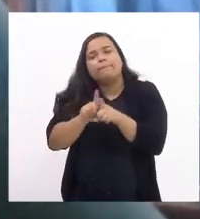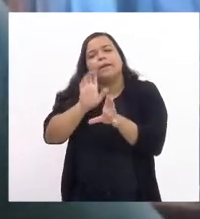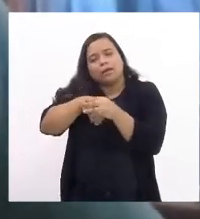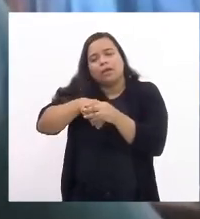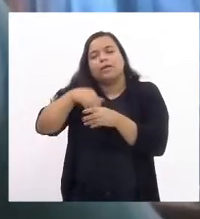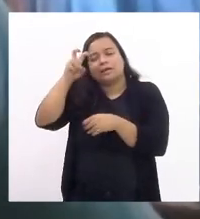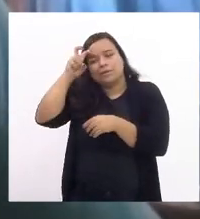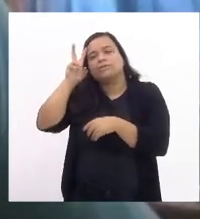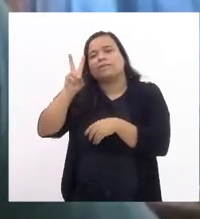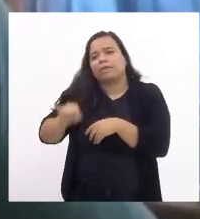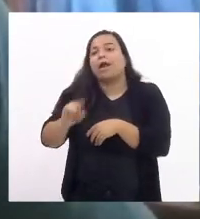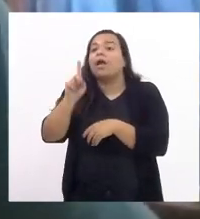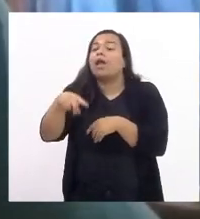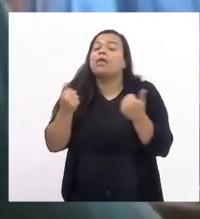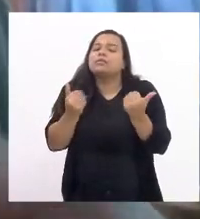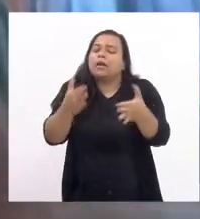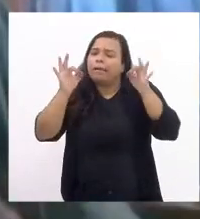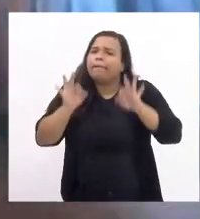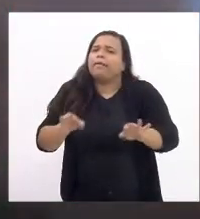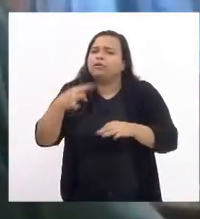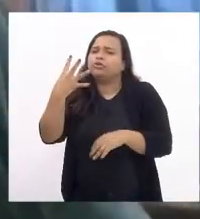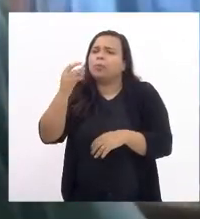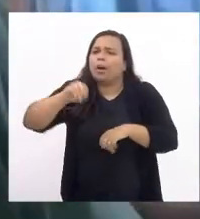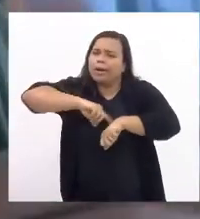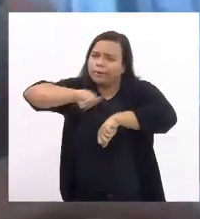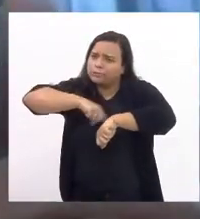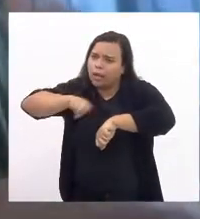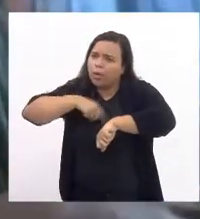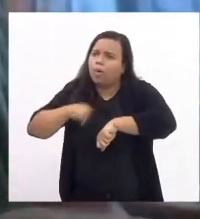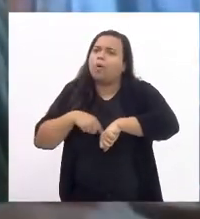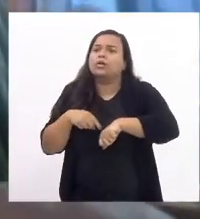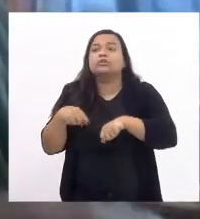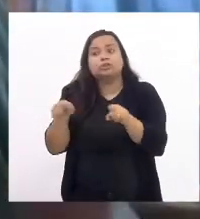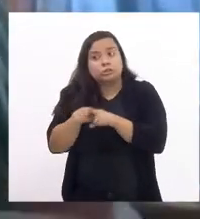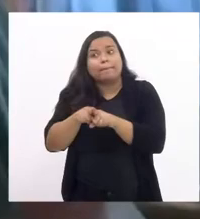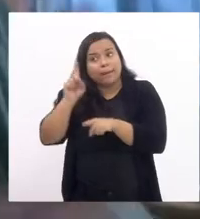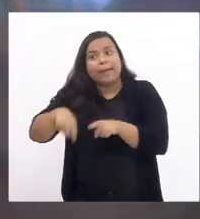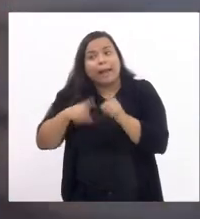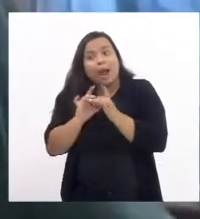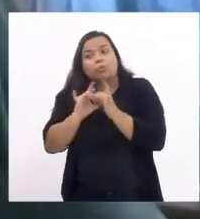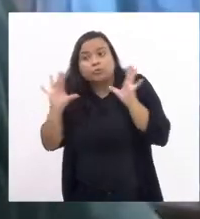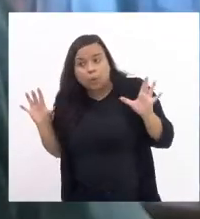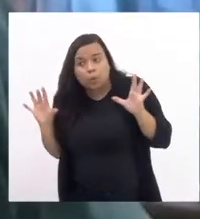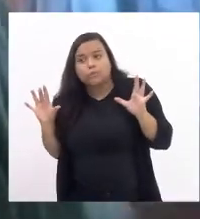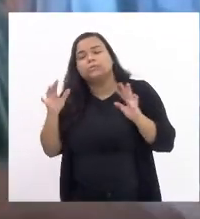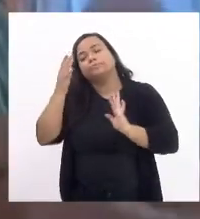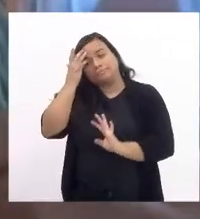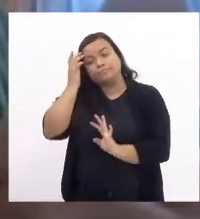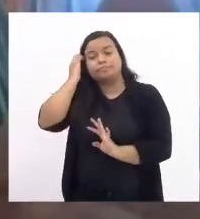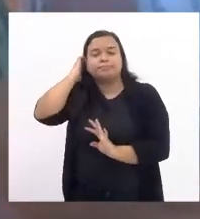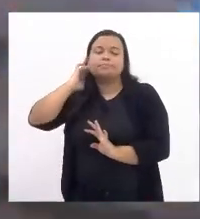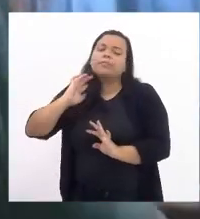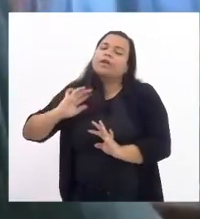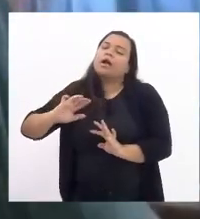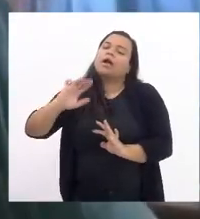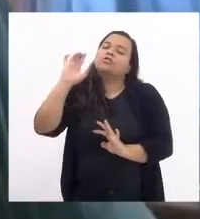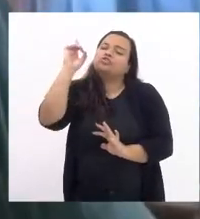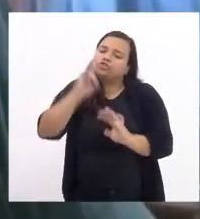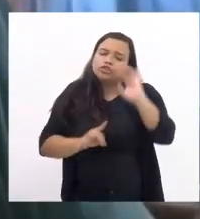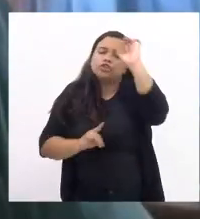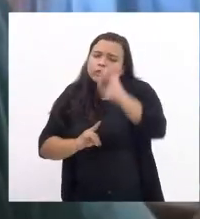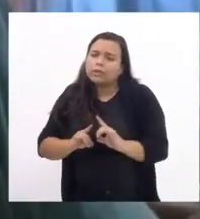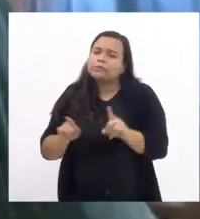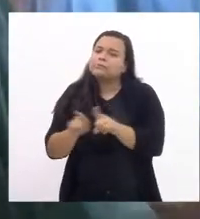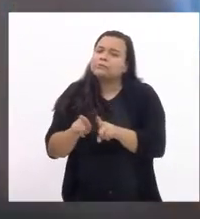as 40 horas, ainda assim autorizativo, para os diretores e